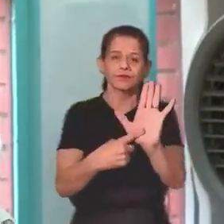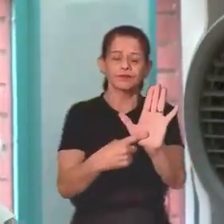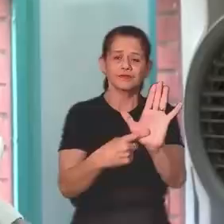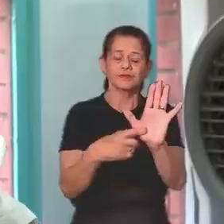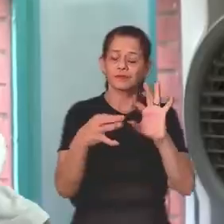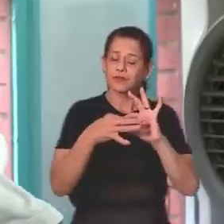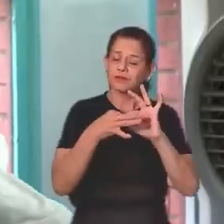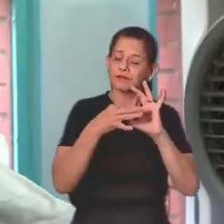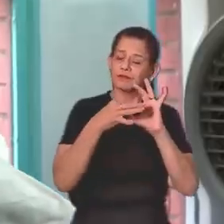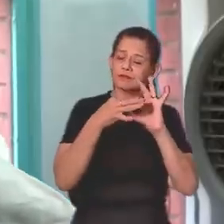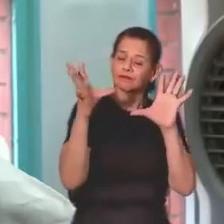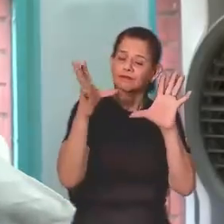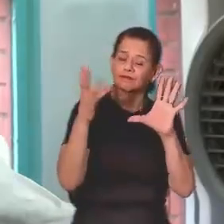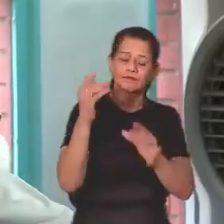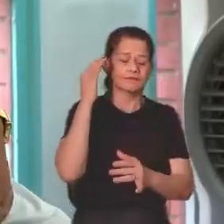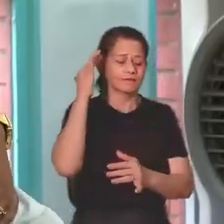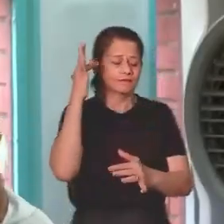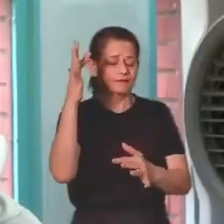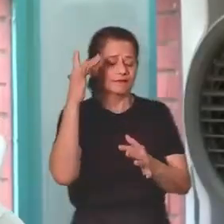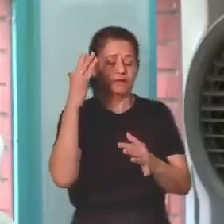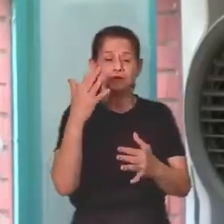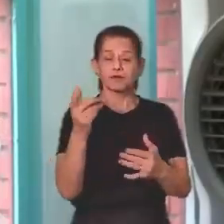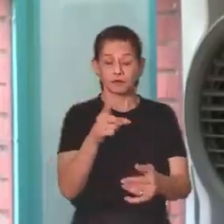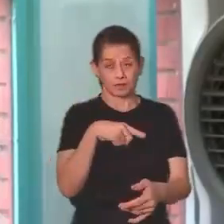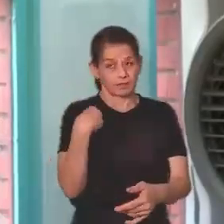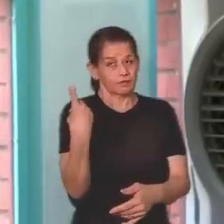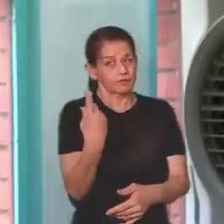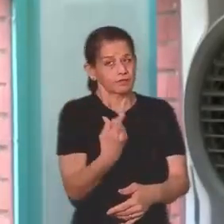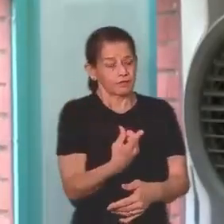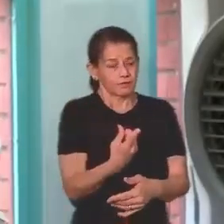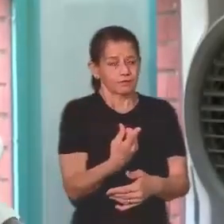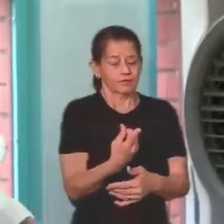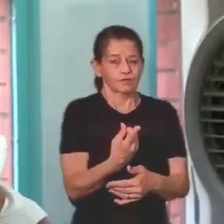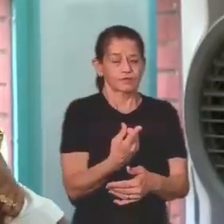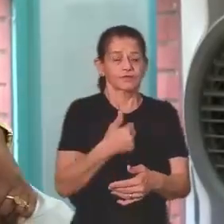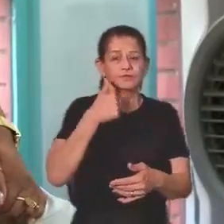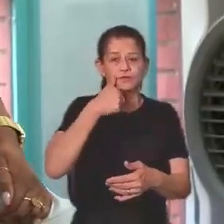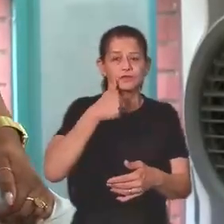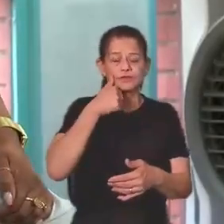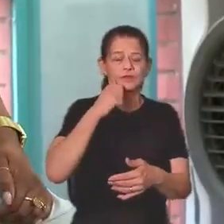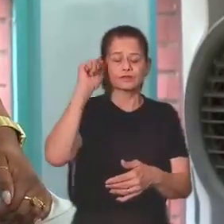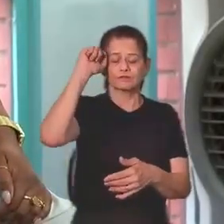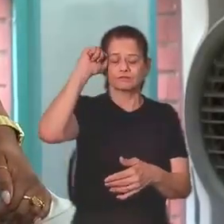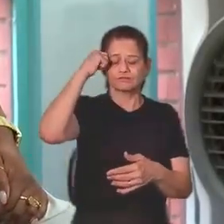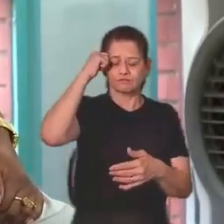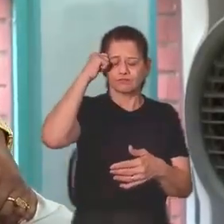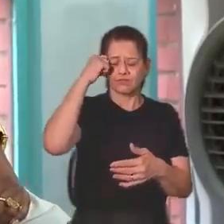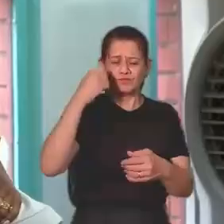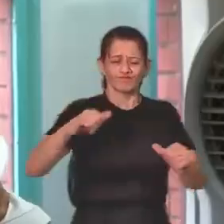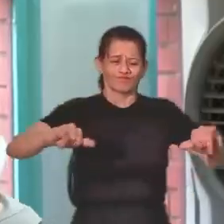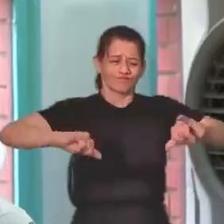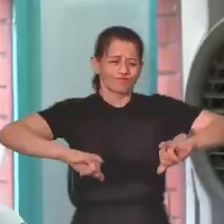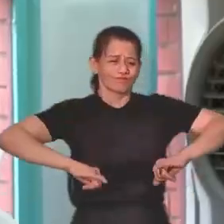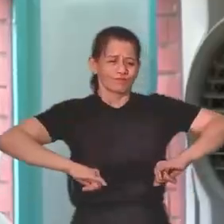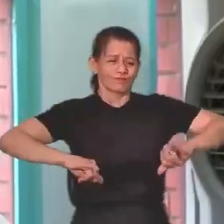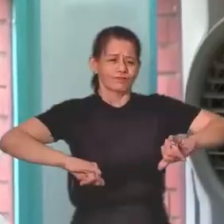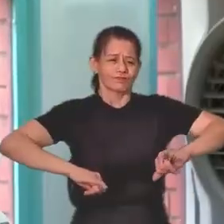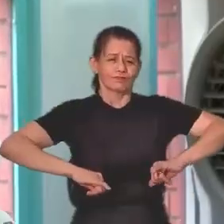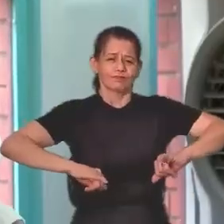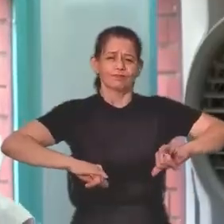maneira livre, principalmente para nós, mulheres pretas, né? Que sofremos tanta